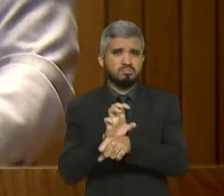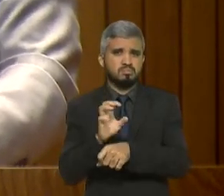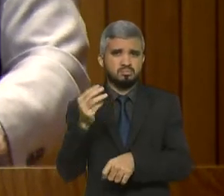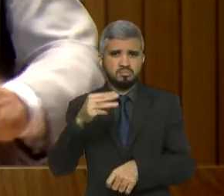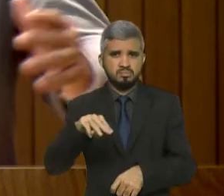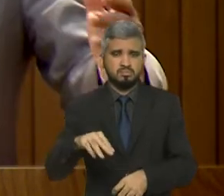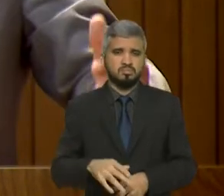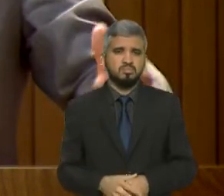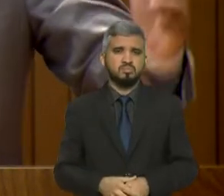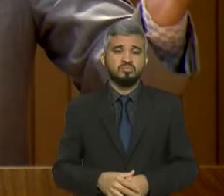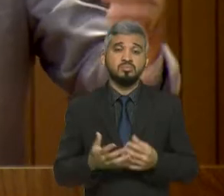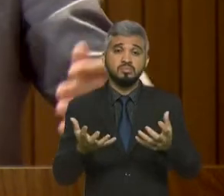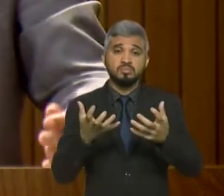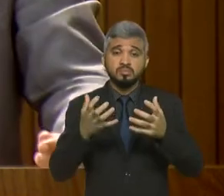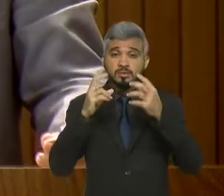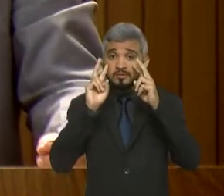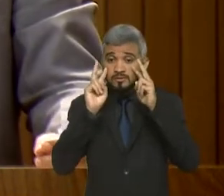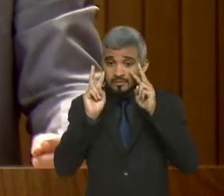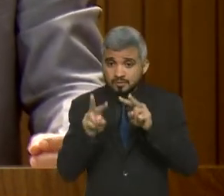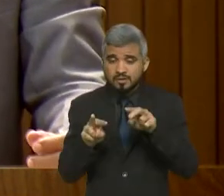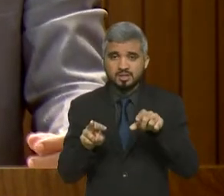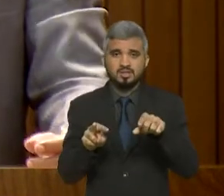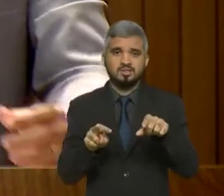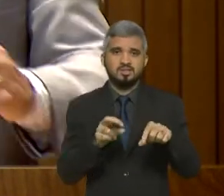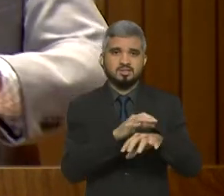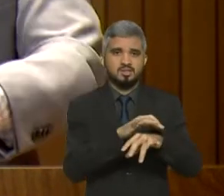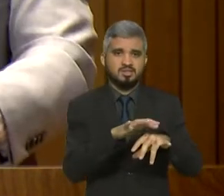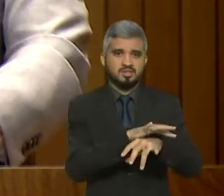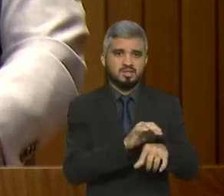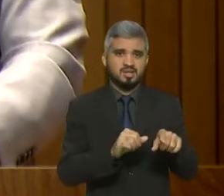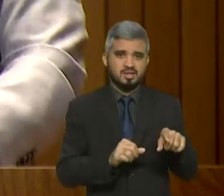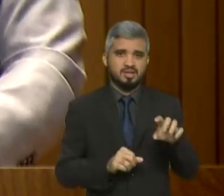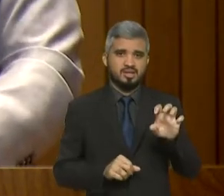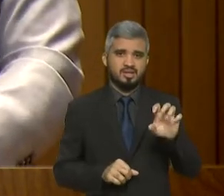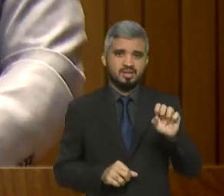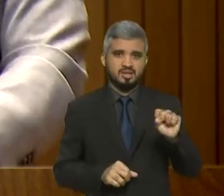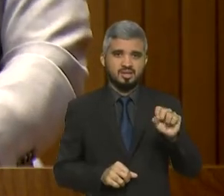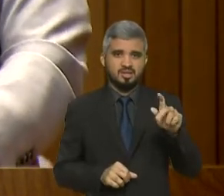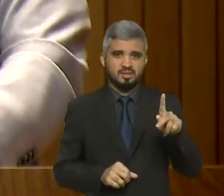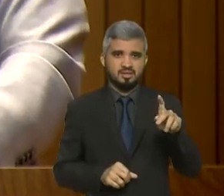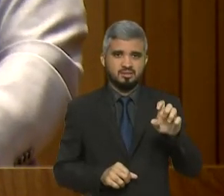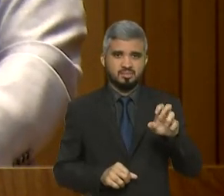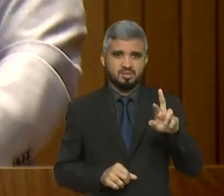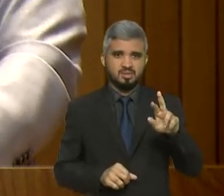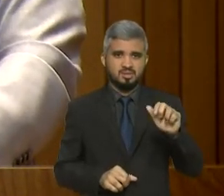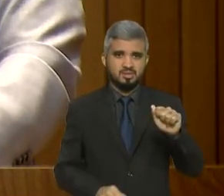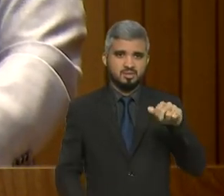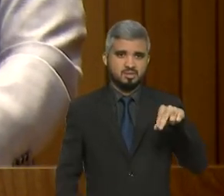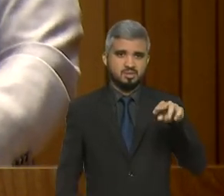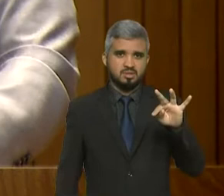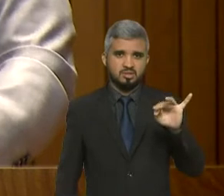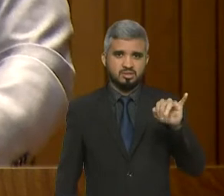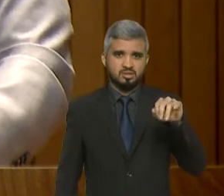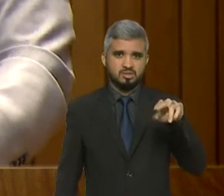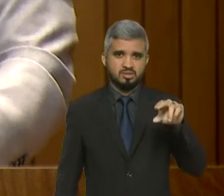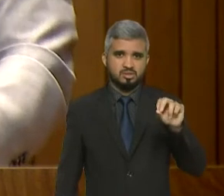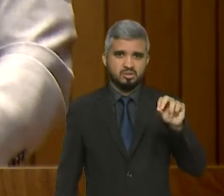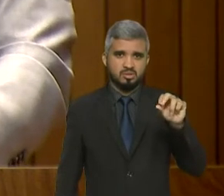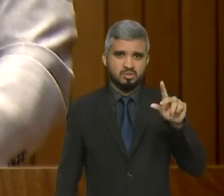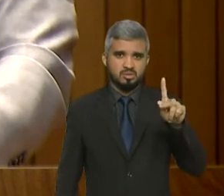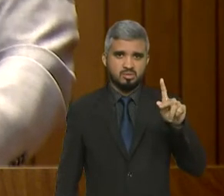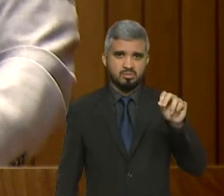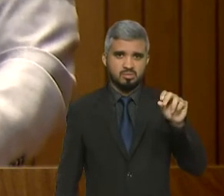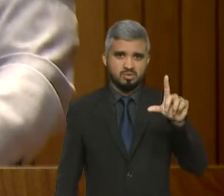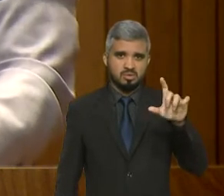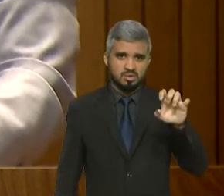eu quero ver a nossa Esperantinópolis, a nossa Porção de Pedras, e São